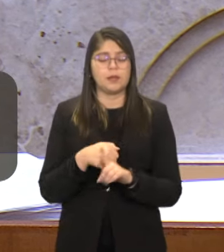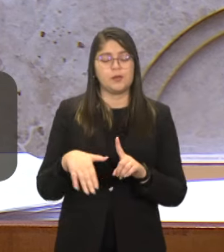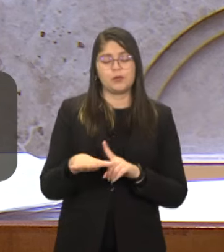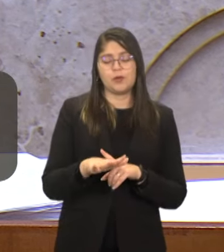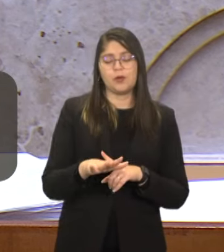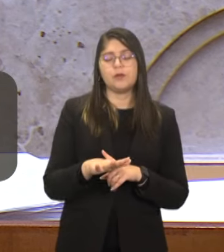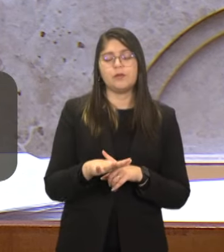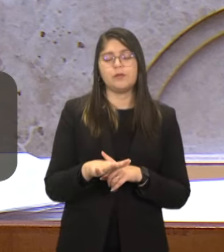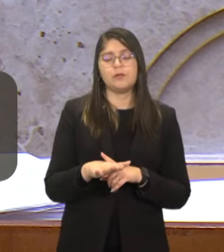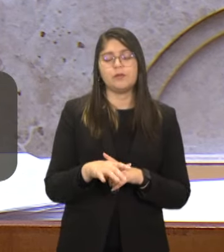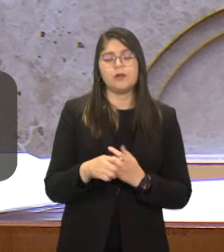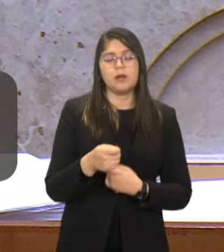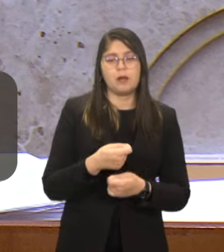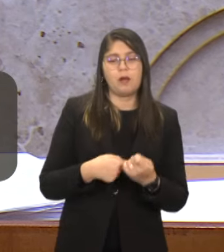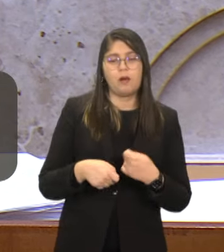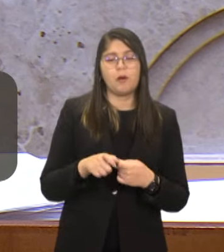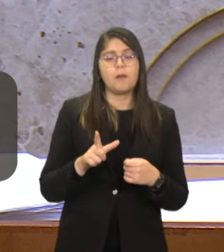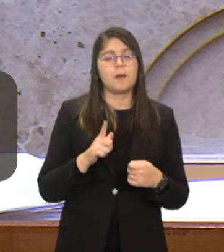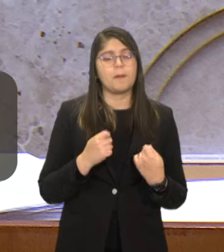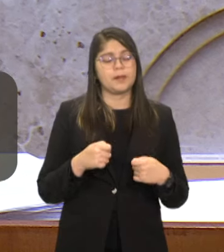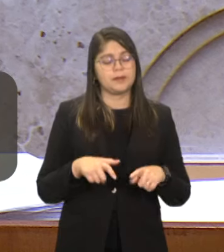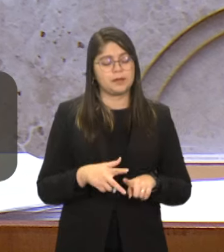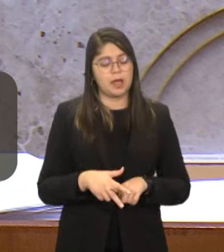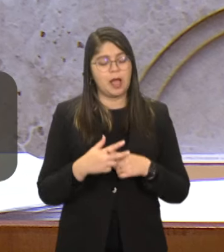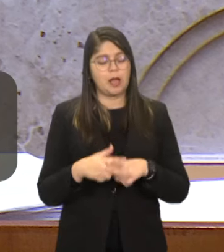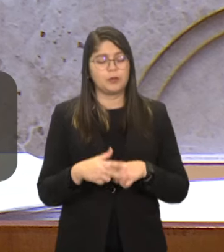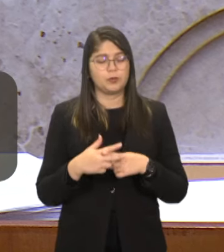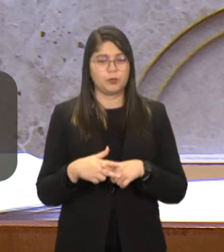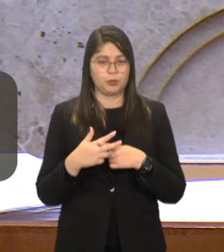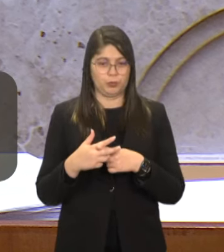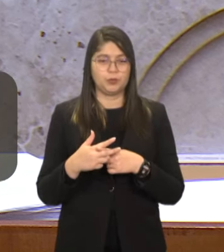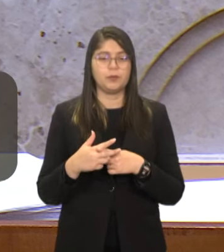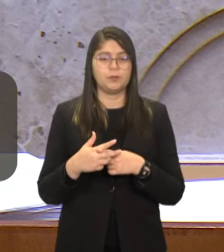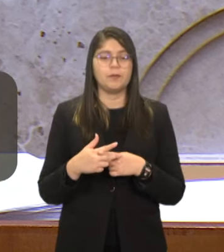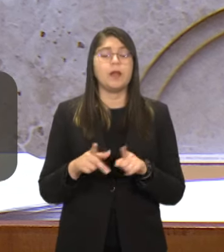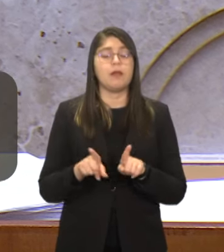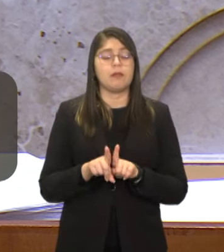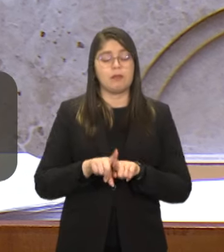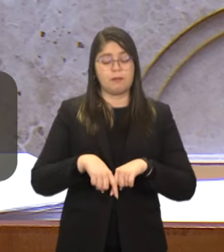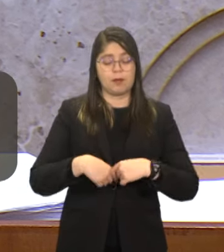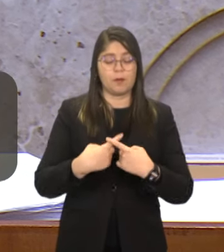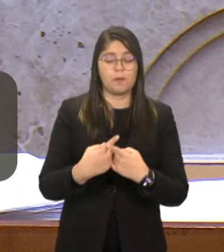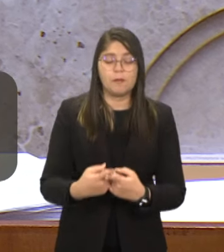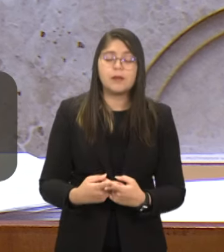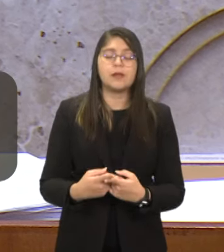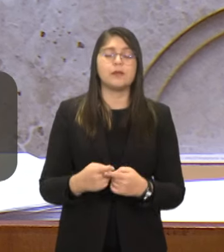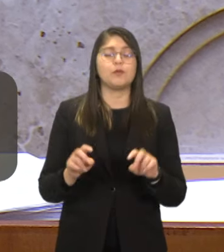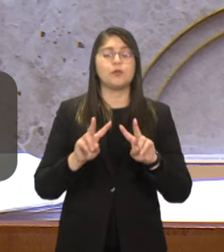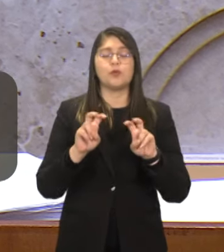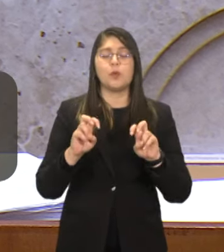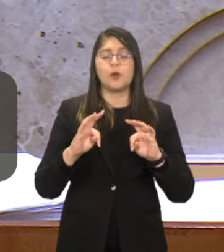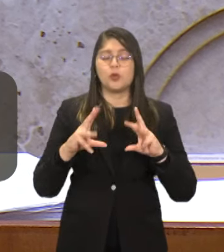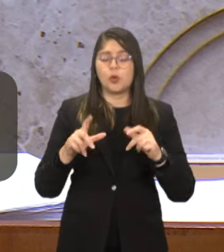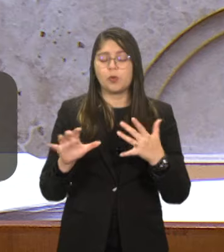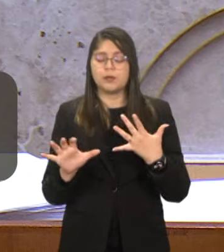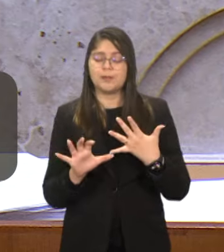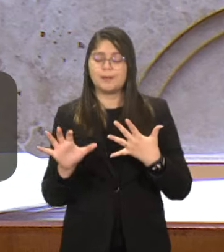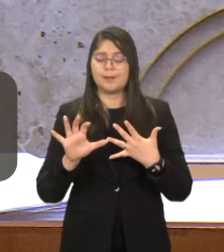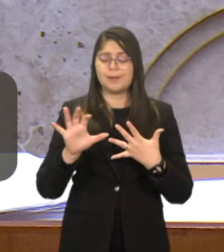adequada. O ajuste prevê ações de reparação e compensação em relação a todas as categorias de